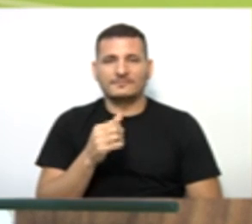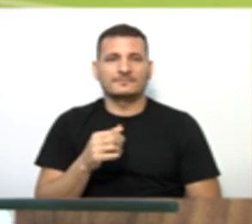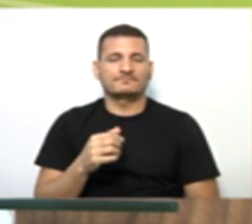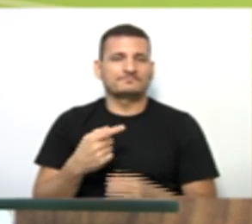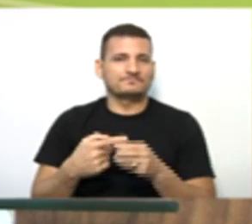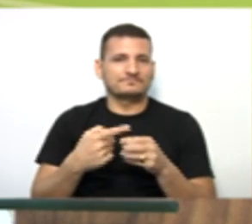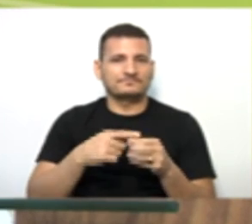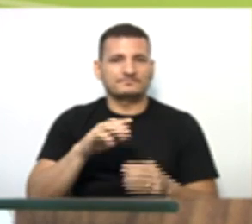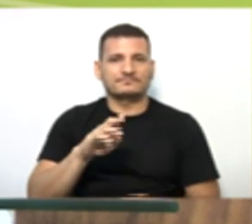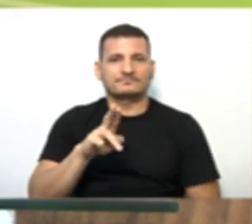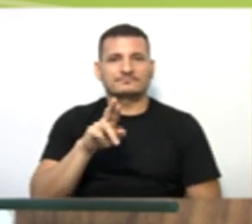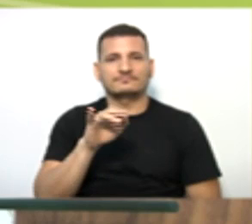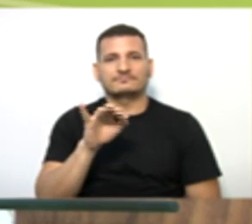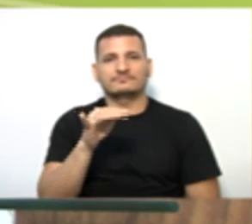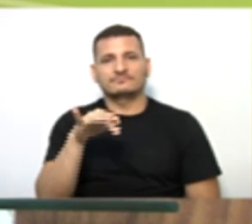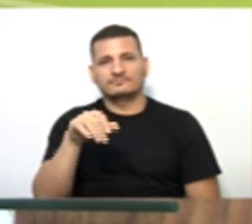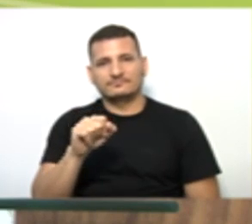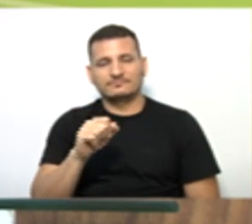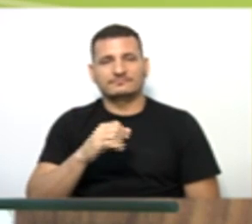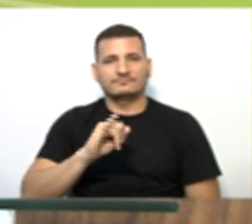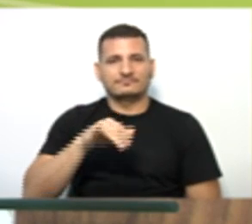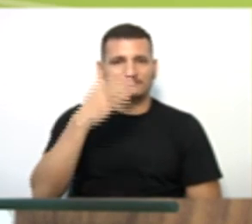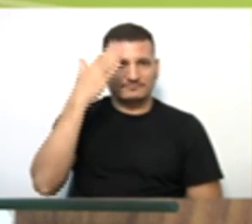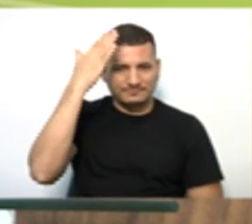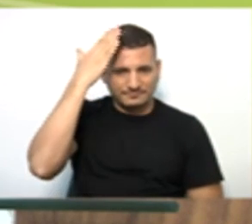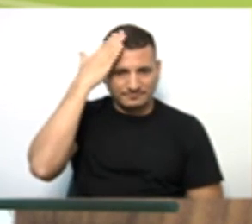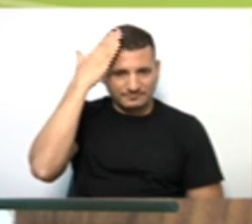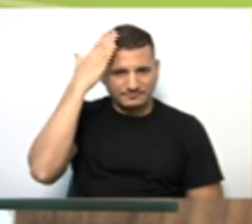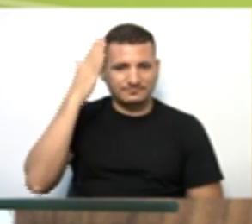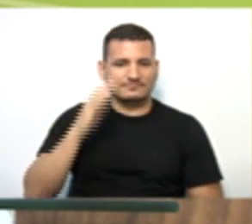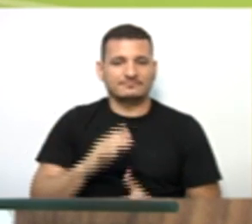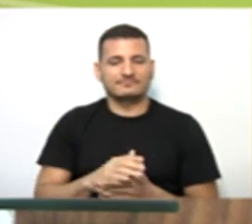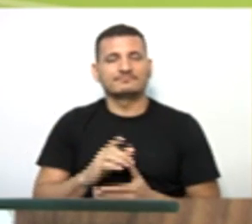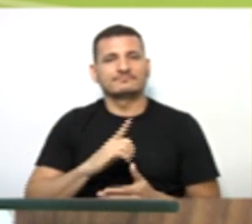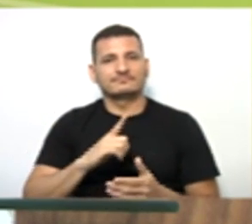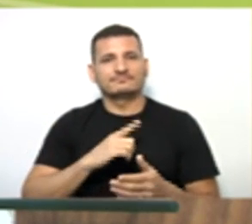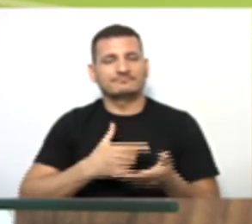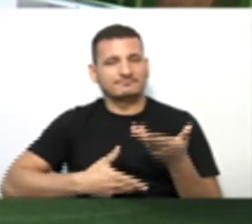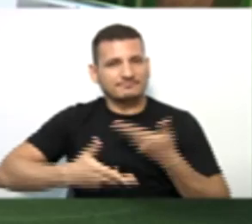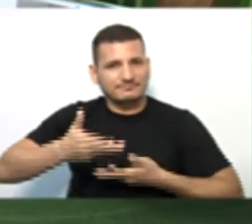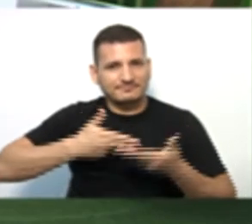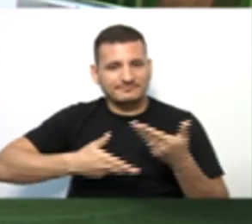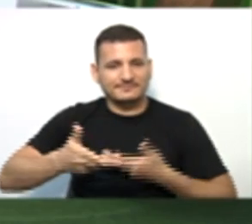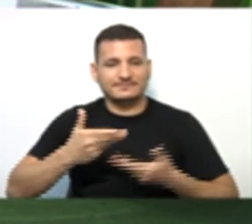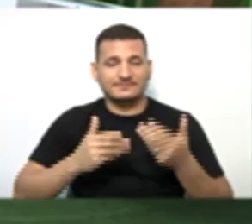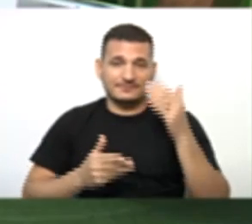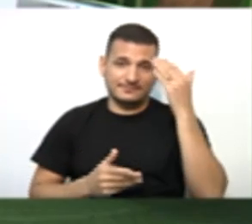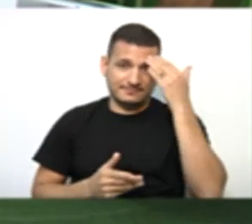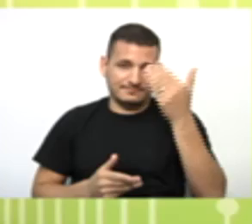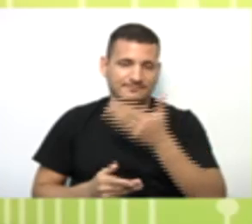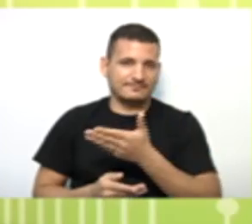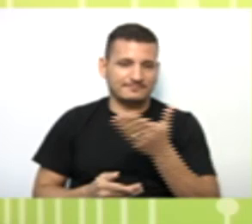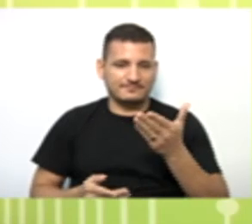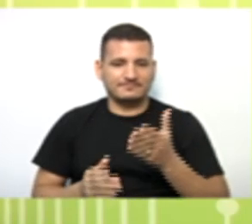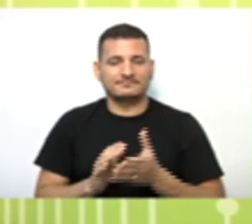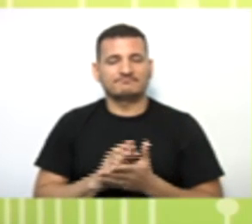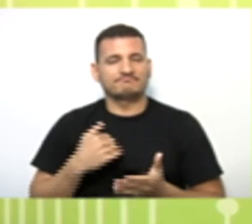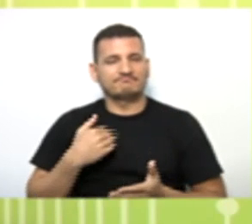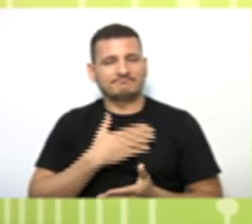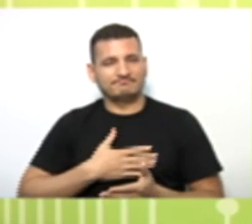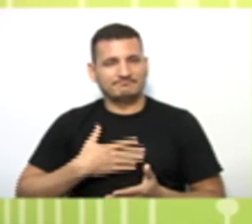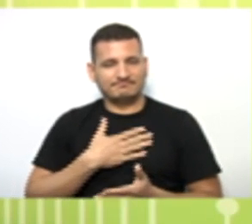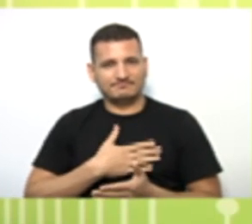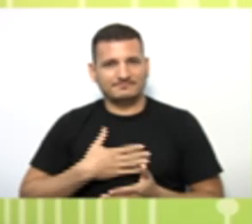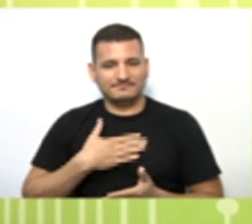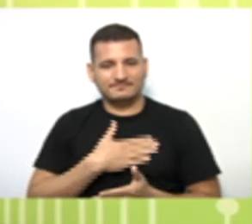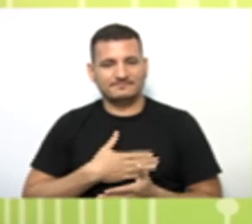Buritis, o pessoal de Paraná. Legal. Eles estão interagindo bastante aqui. Obrigado pela participação, pessoal. Para mim a satisfação é enorme vocês estarem